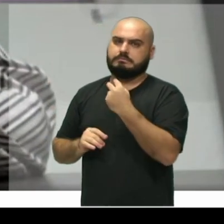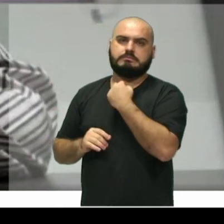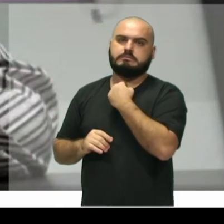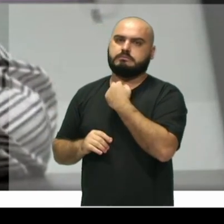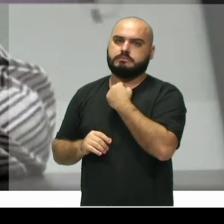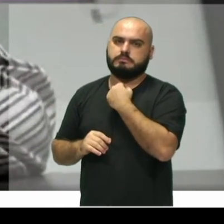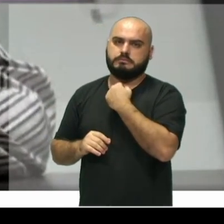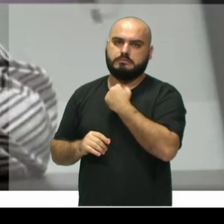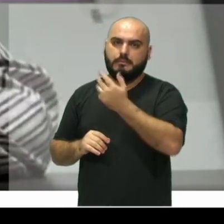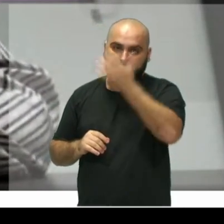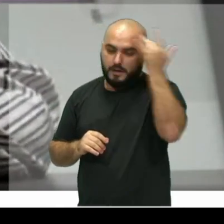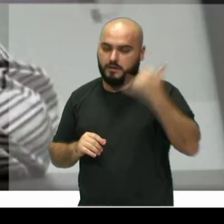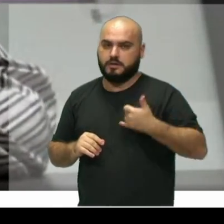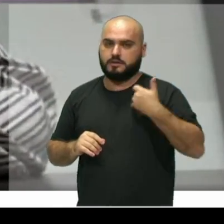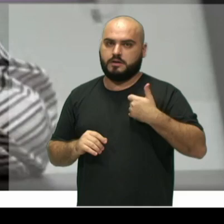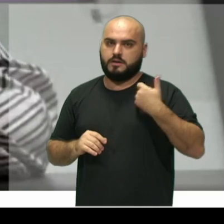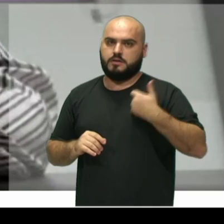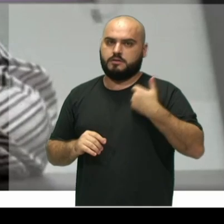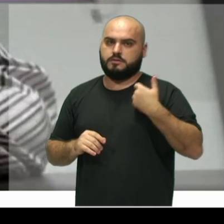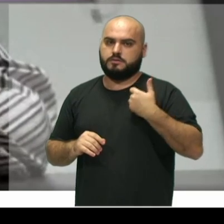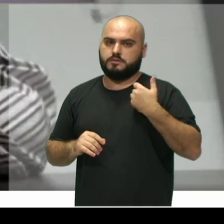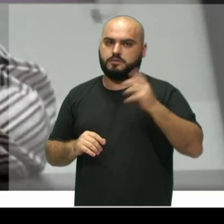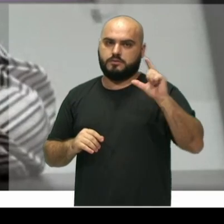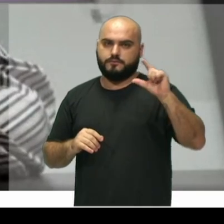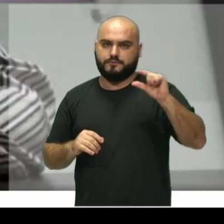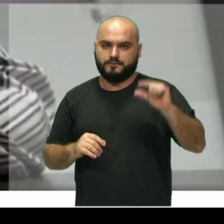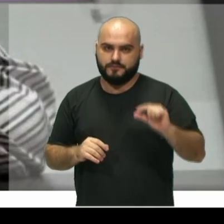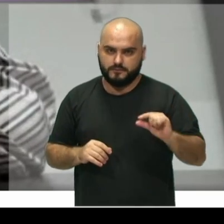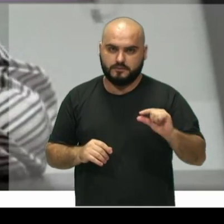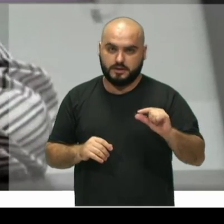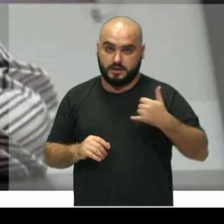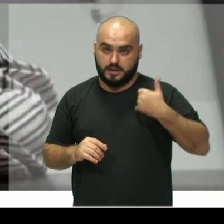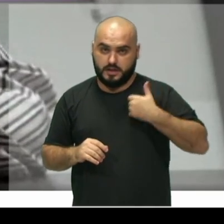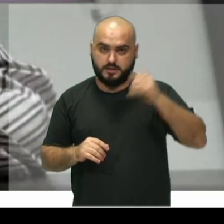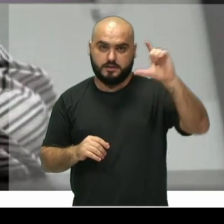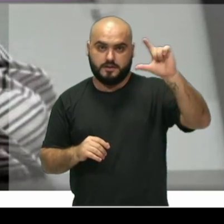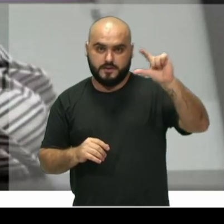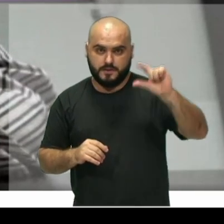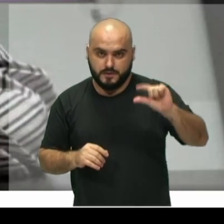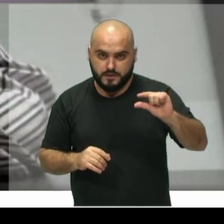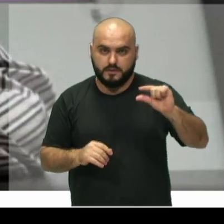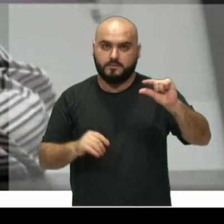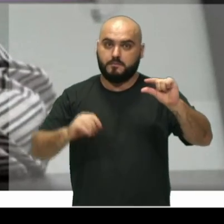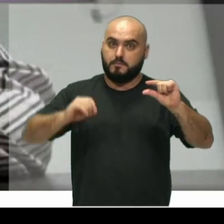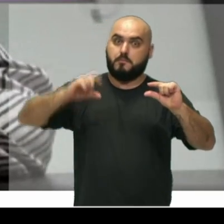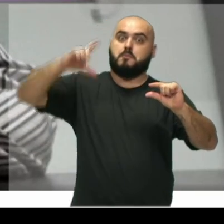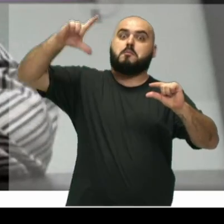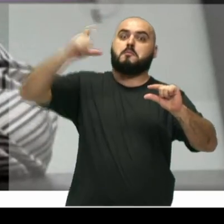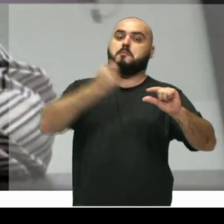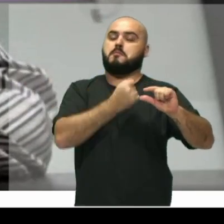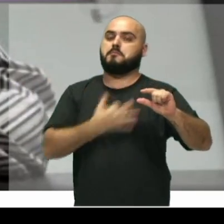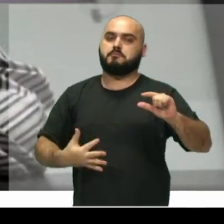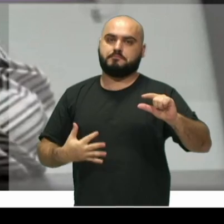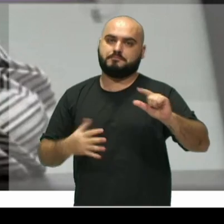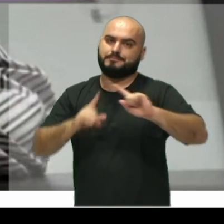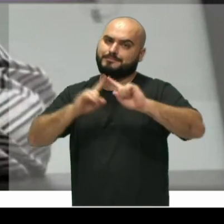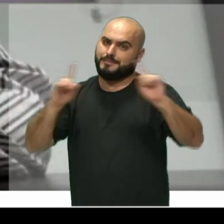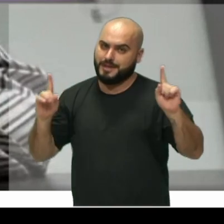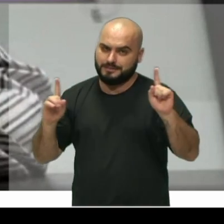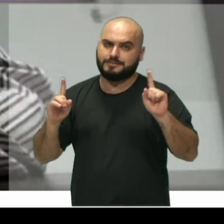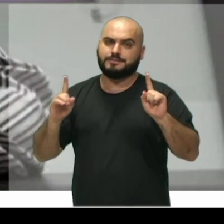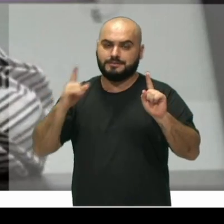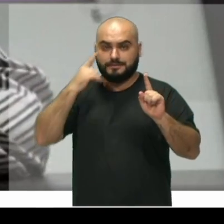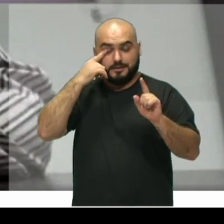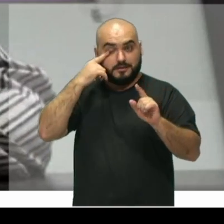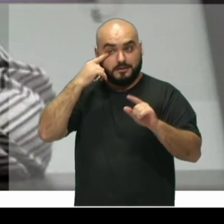aquela idade ela é menor, e cada vez que baixa a idade aumenta a quantidade, mas não foi o melhor caminho desde que a gente viu, né,